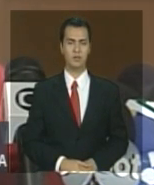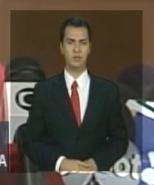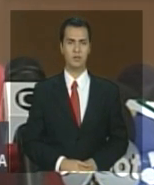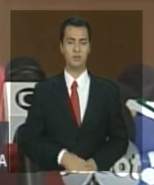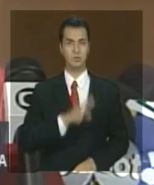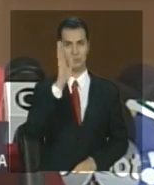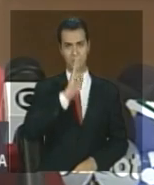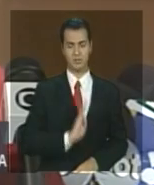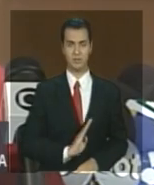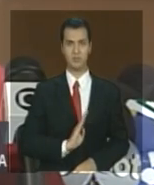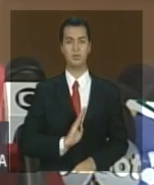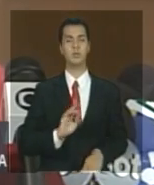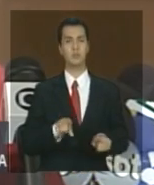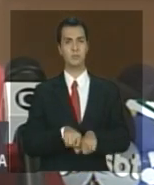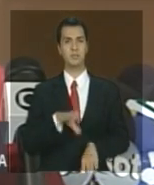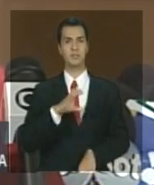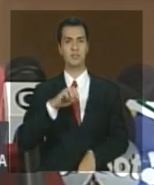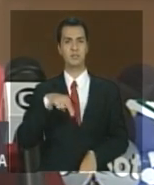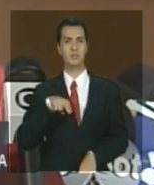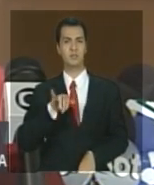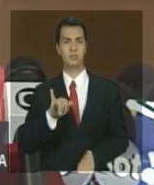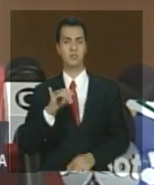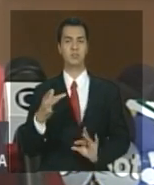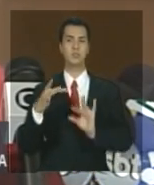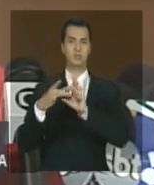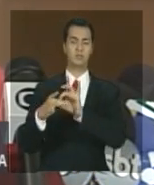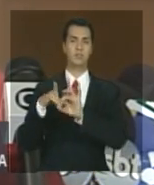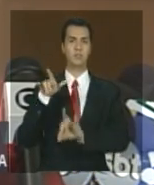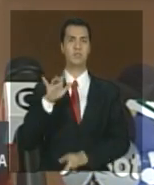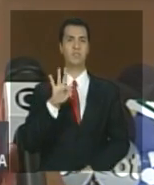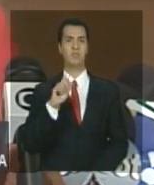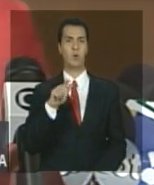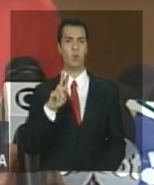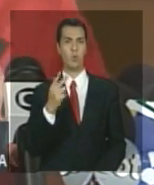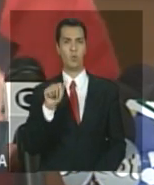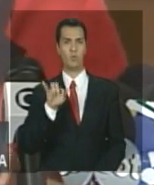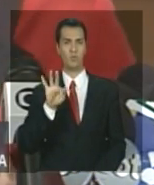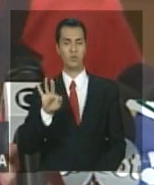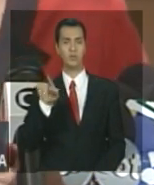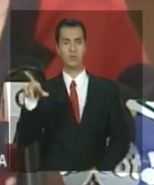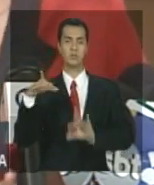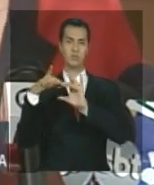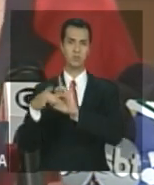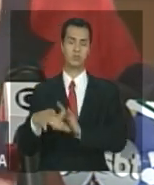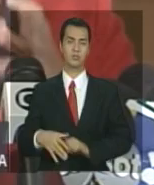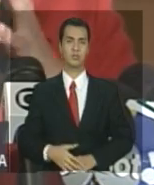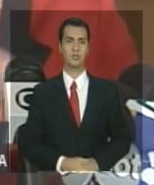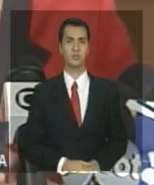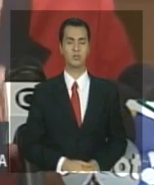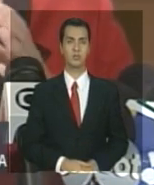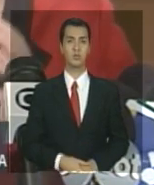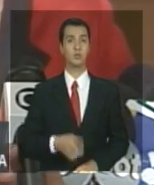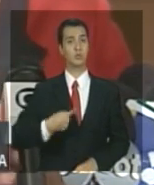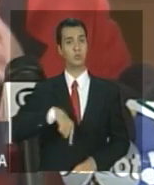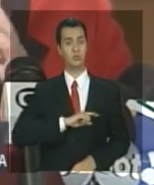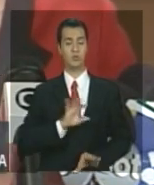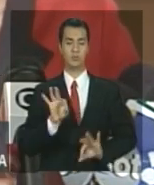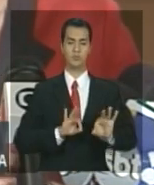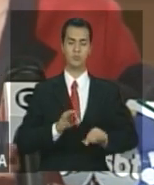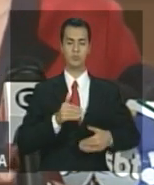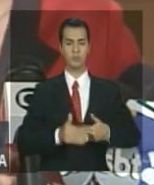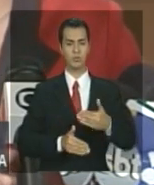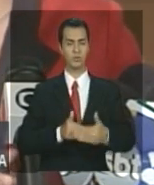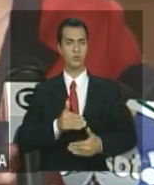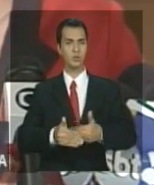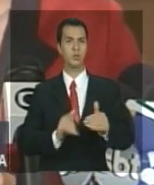nós e a CNI fizemos com a Fraunhofer e a CNI. Enfim, é um processo em que nós estamos focando muito